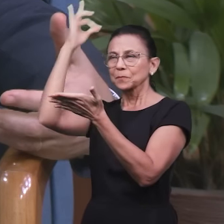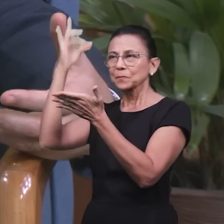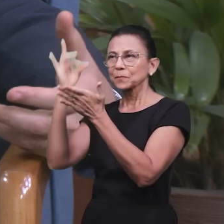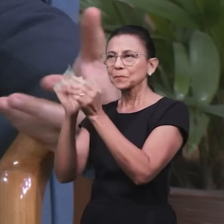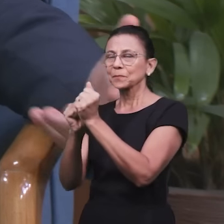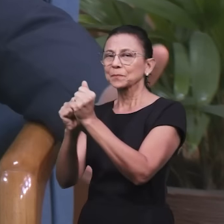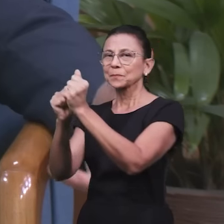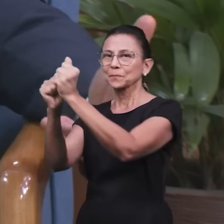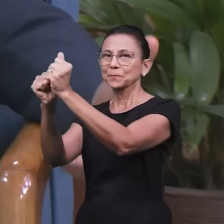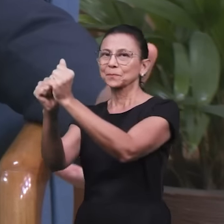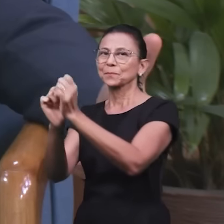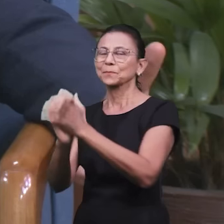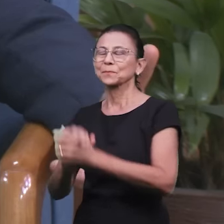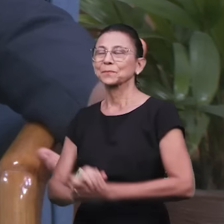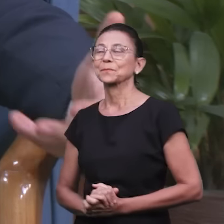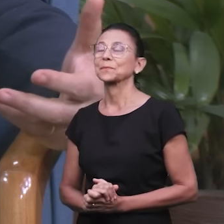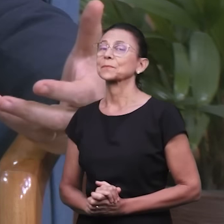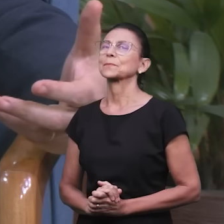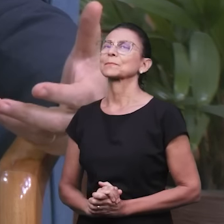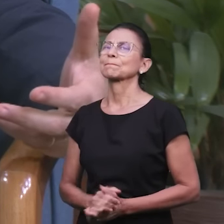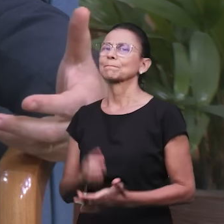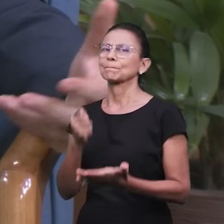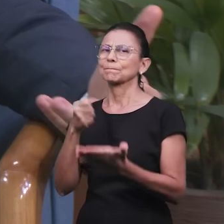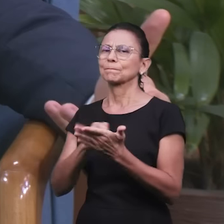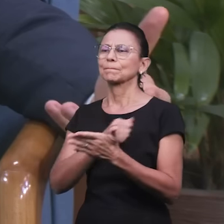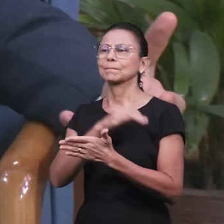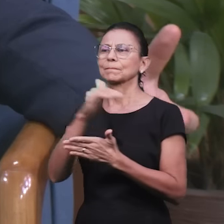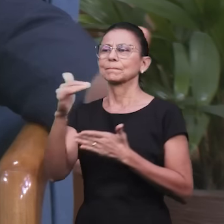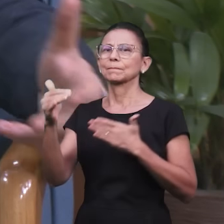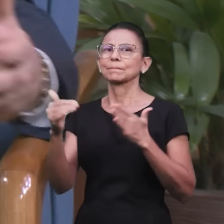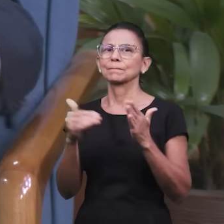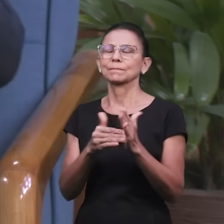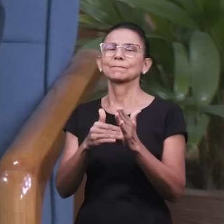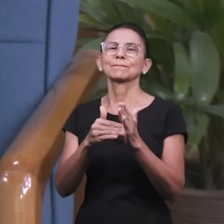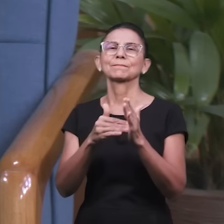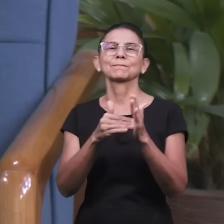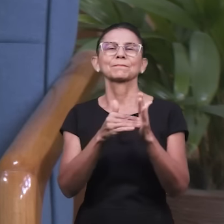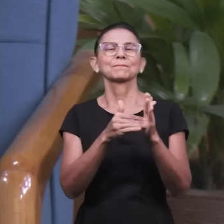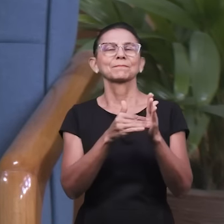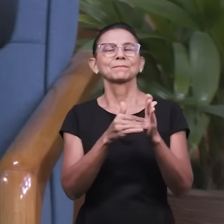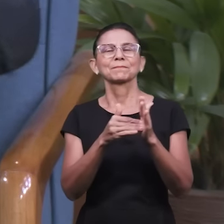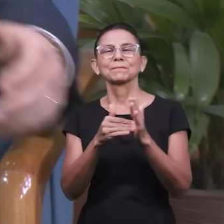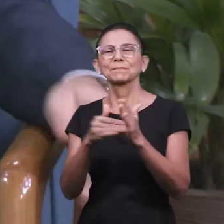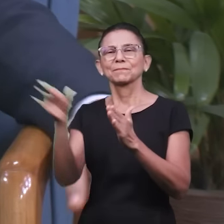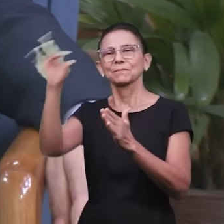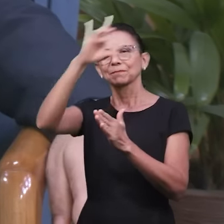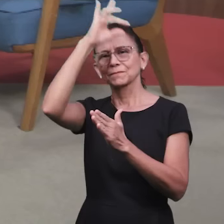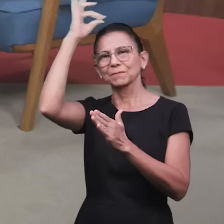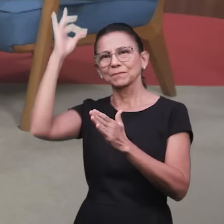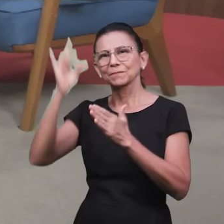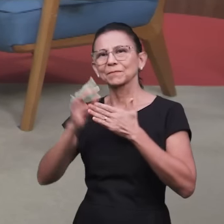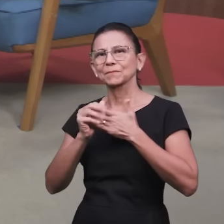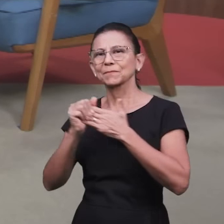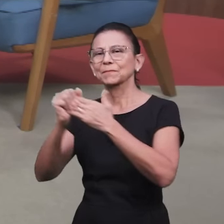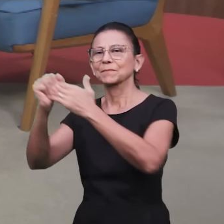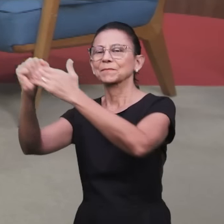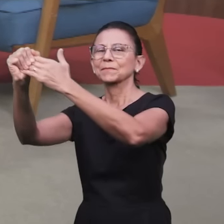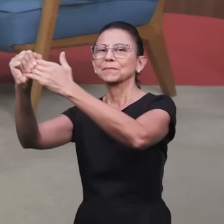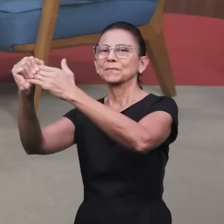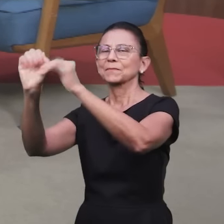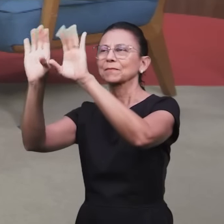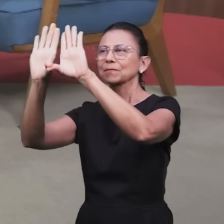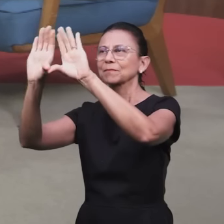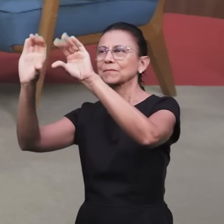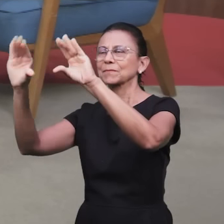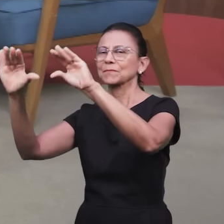Amém. junto. Né? A igreja fiel, Terminou a missão dele. exatamente, ele leva a noiva para o encontro com o noivo, que é a